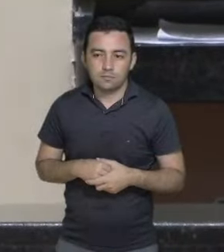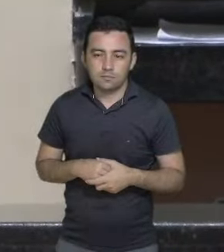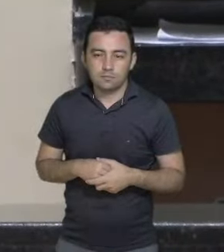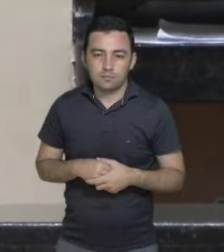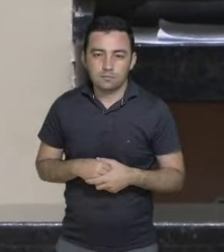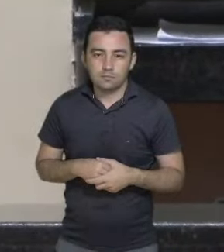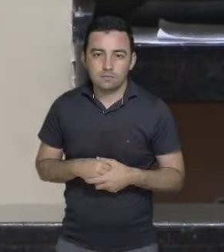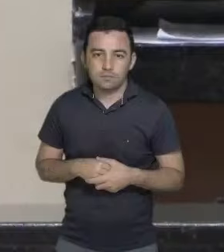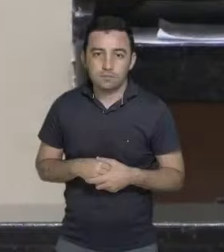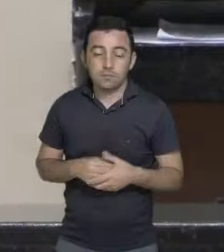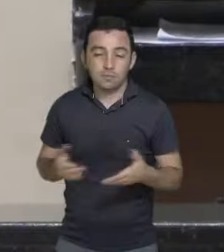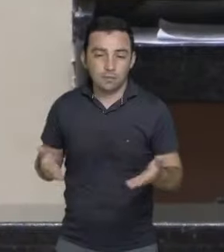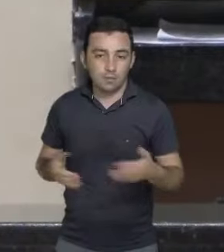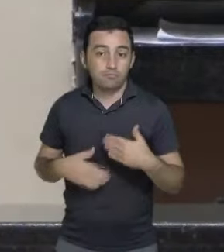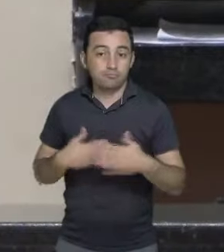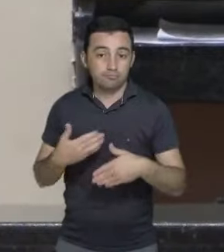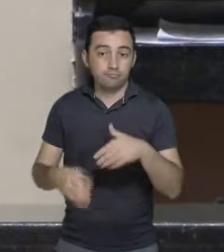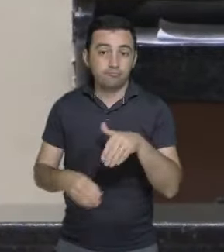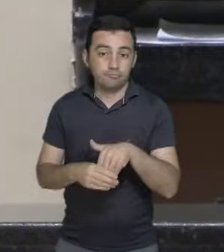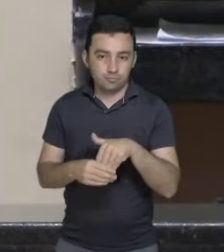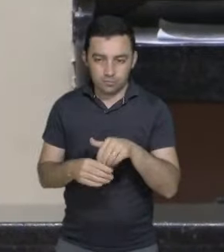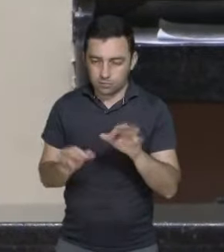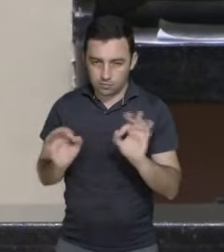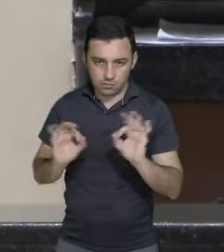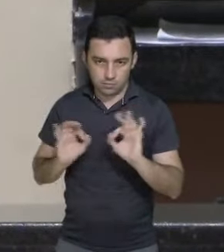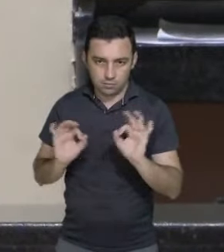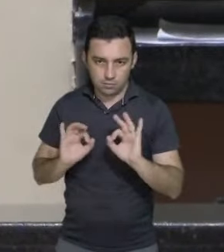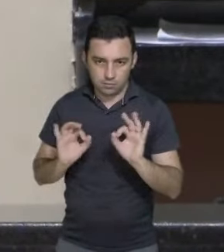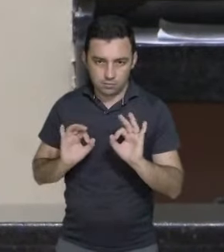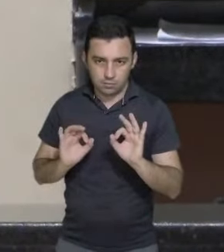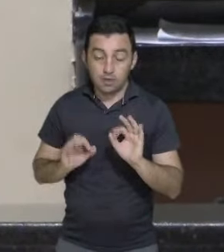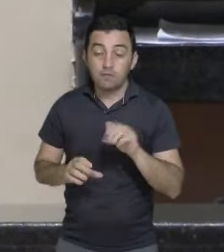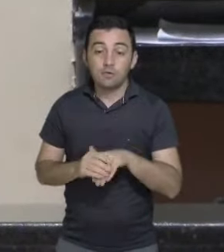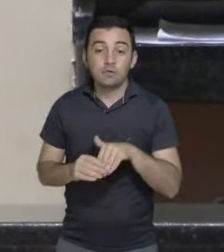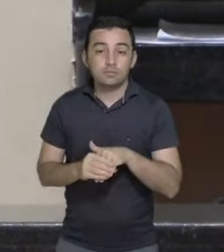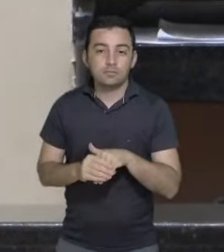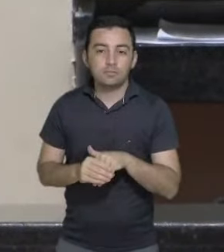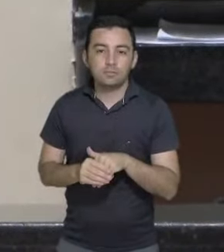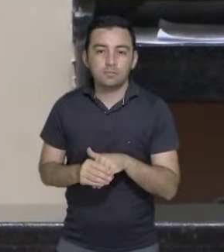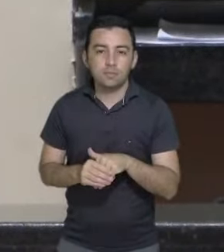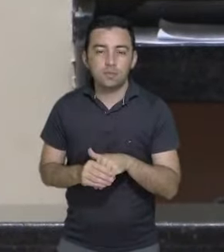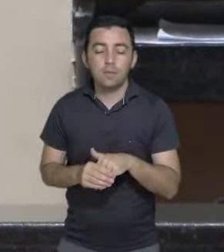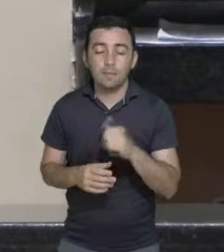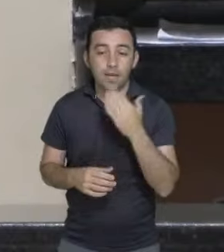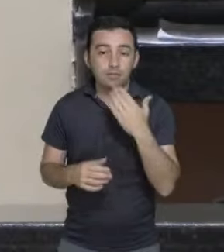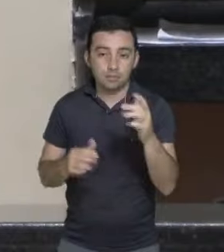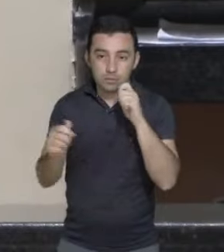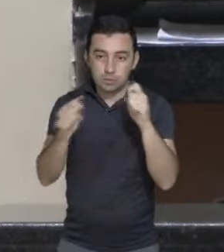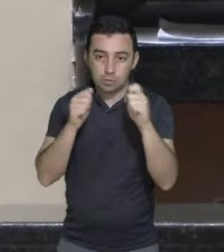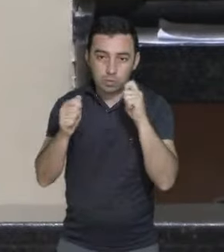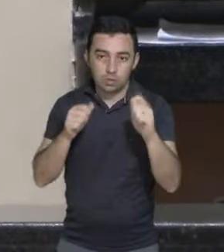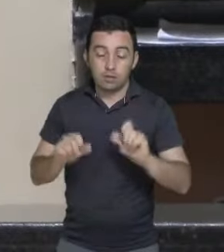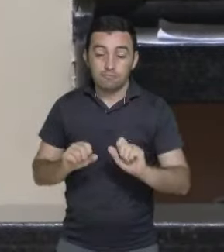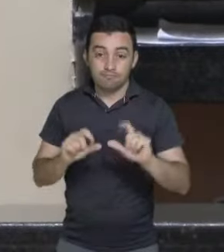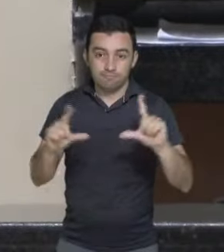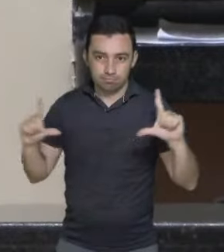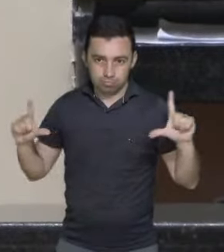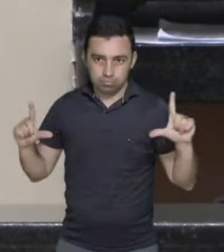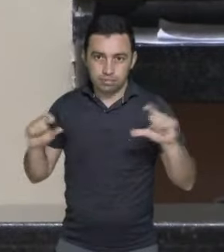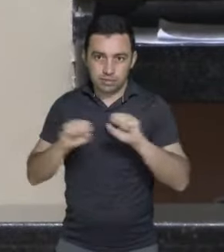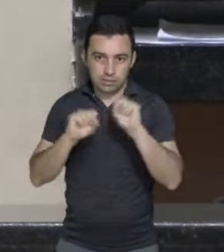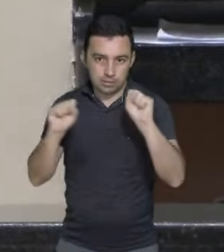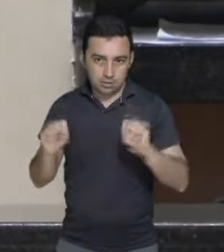para encaminhamento de voto, não havendo mais quem queira discutir em votação, peço à assessoria que abra o sistema para que os senhores e senhoras